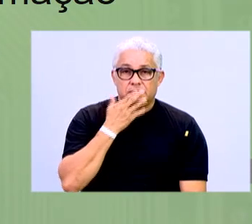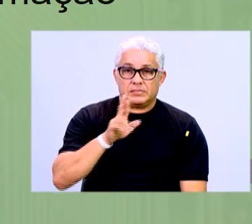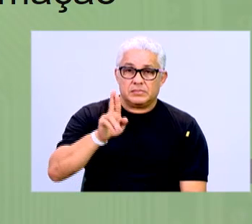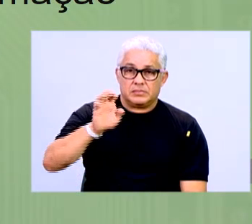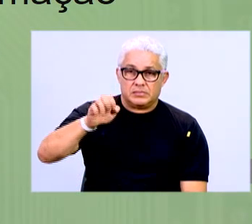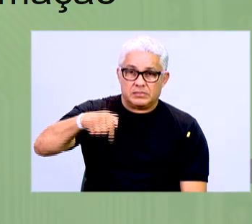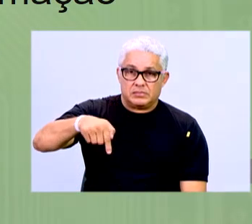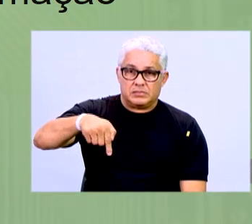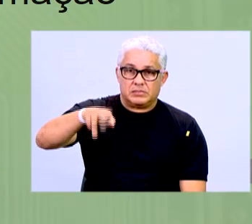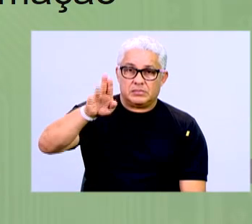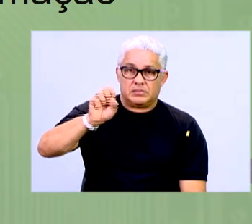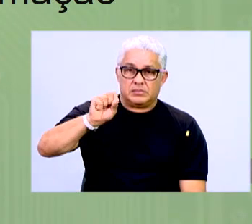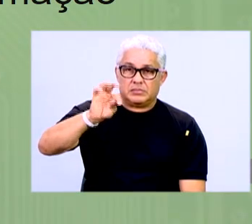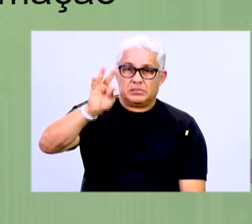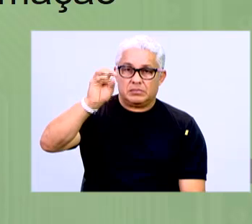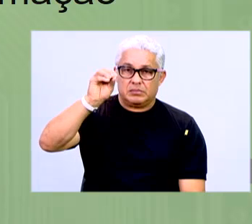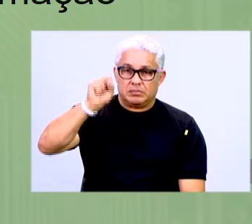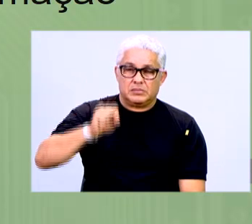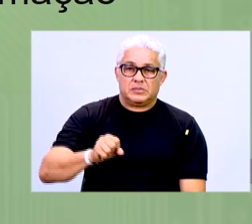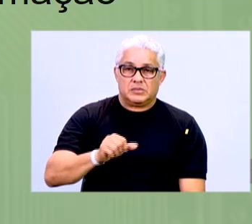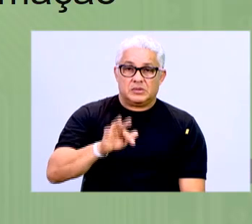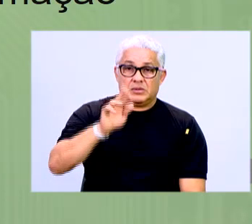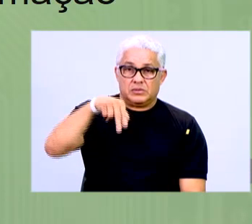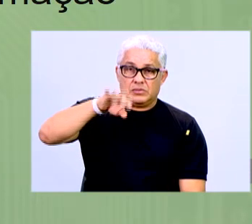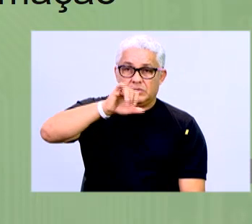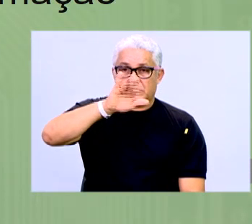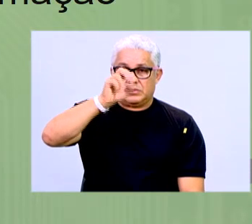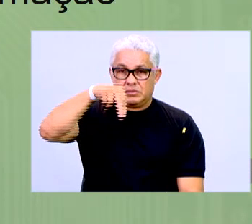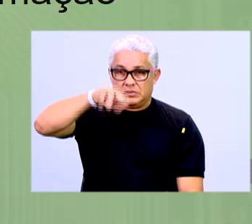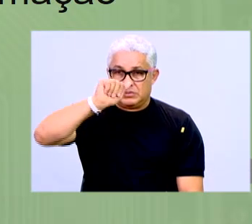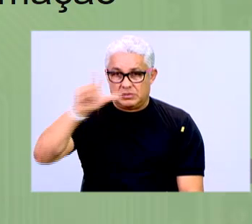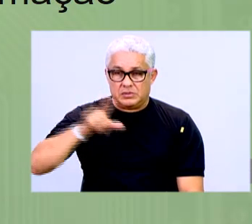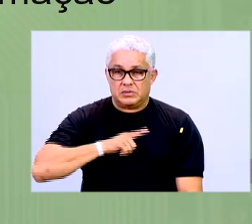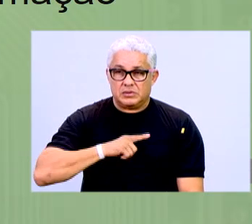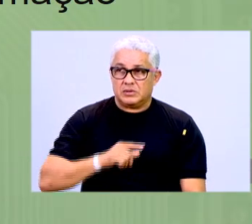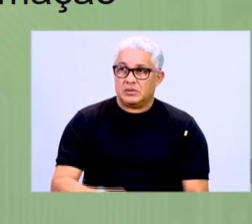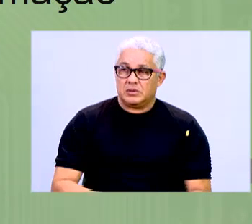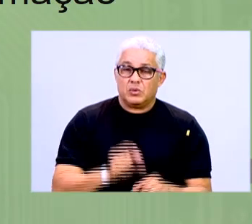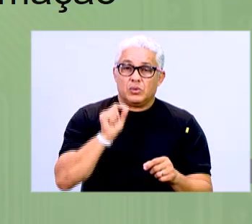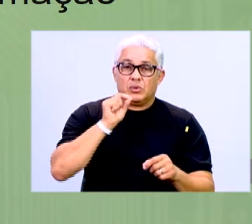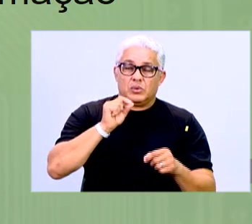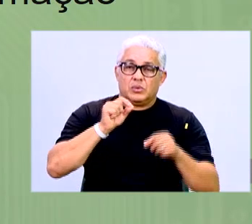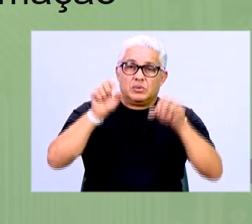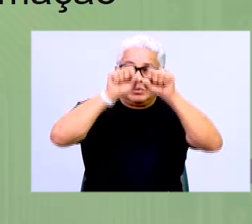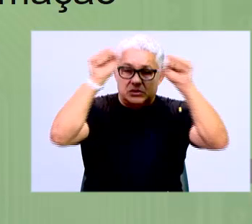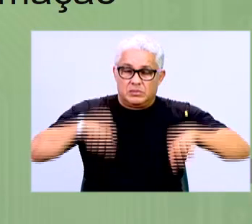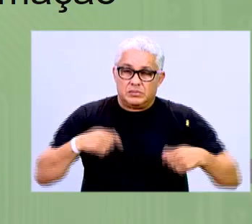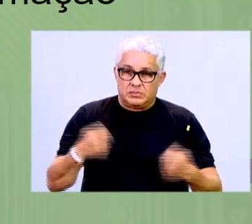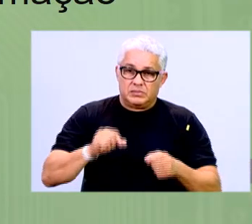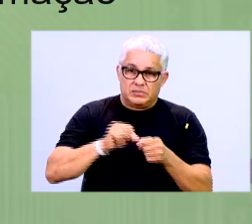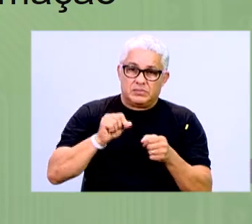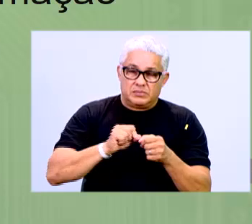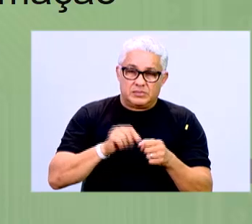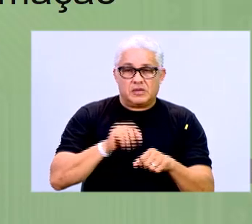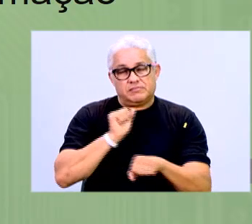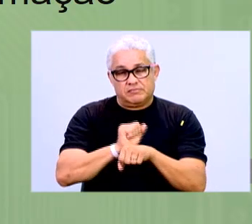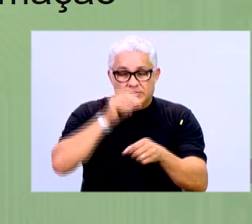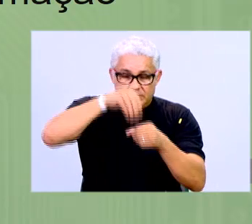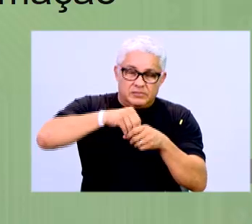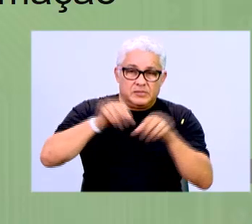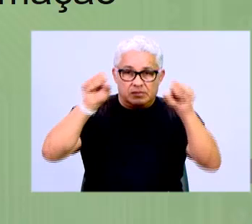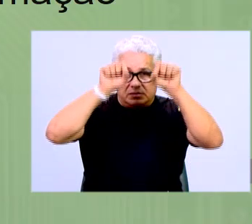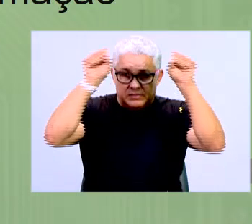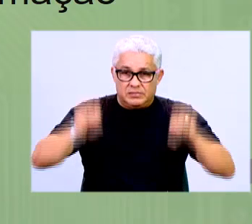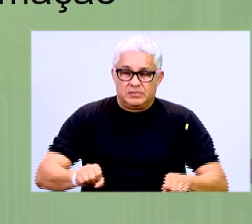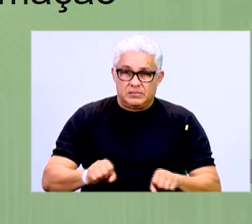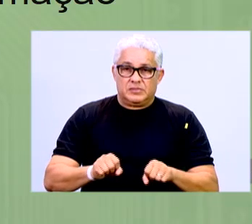requisitos. Funcionais, que representa algo que o sistema deve fazer, ou seja, uma função esperada do sistema que agregue